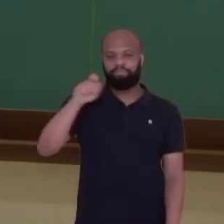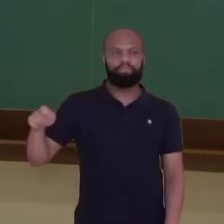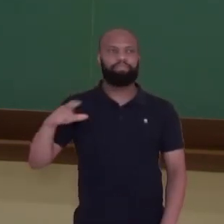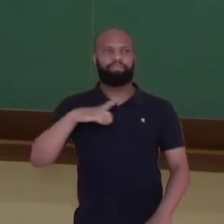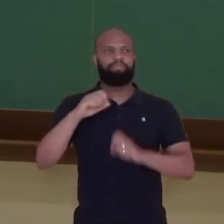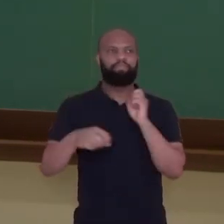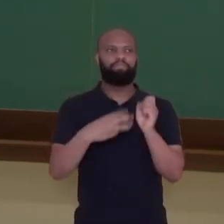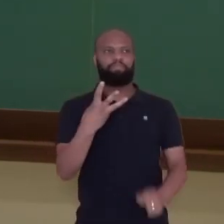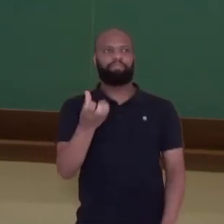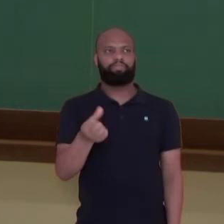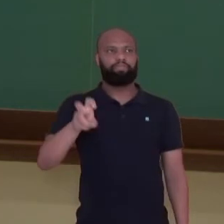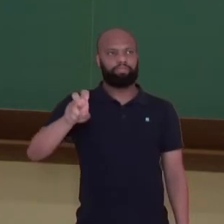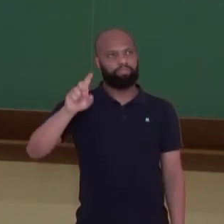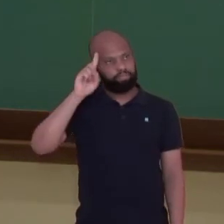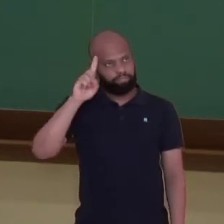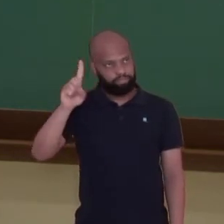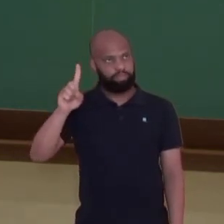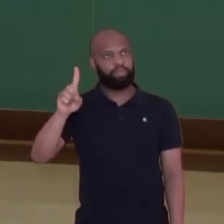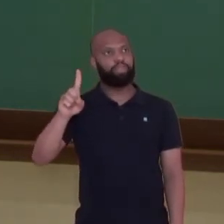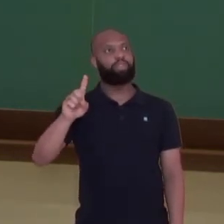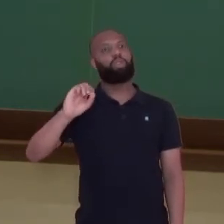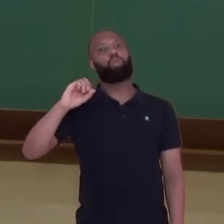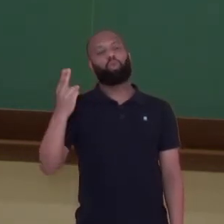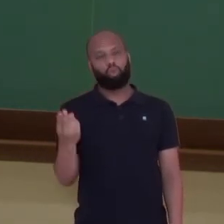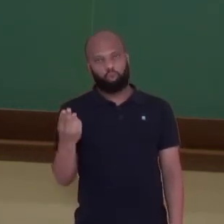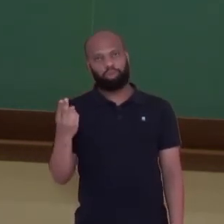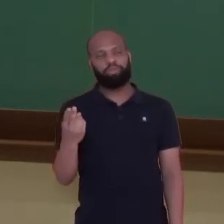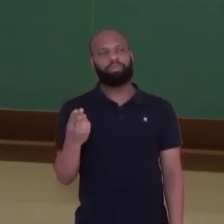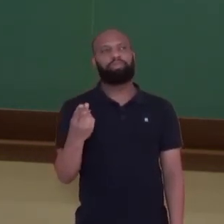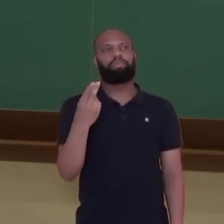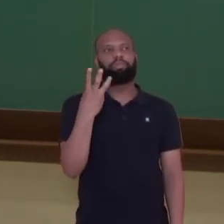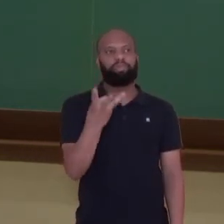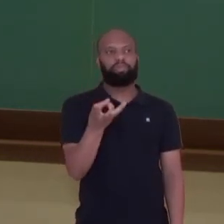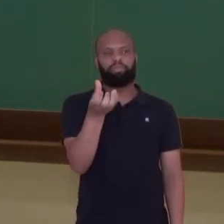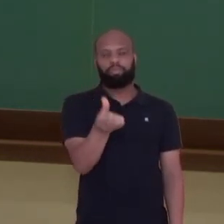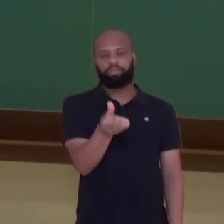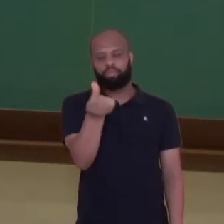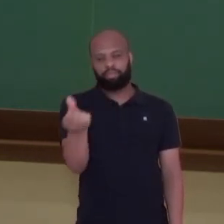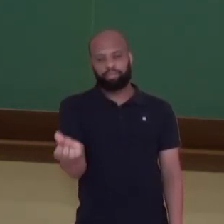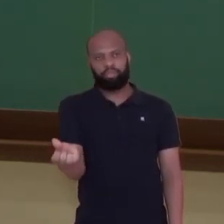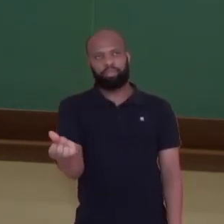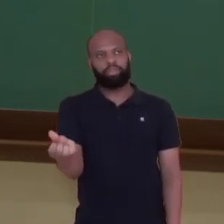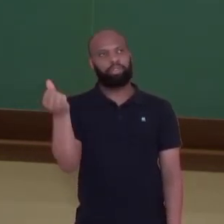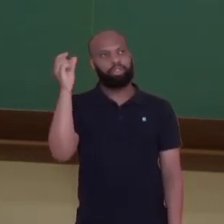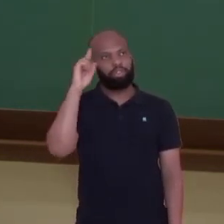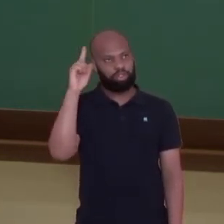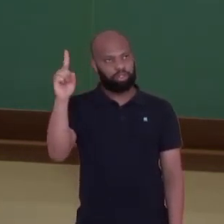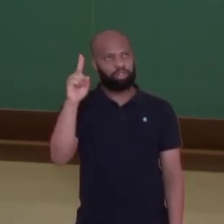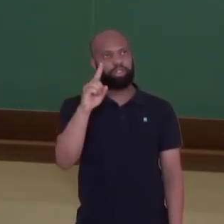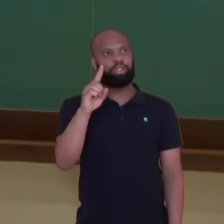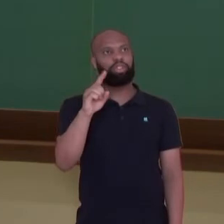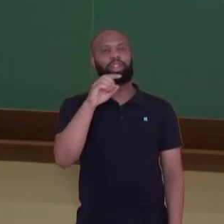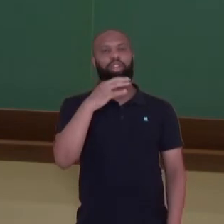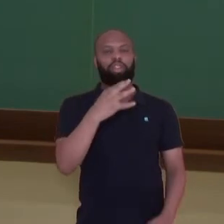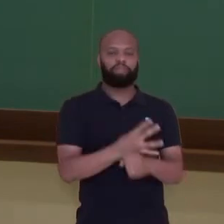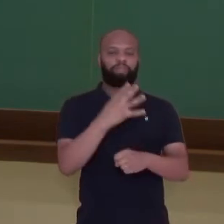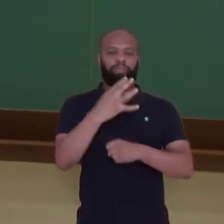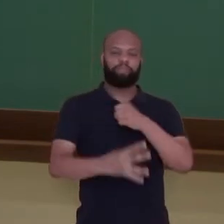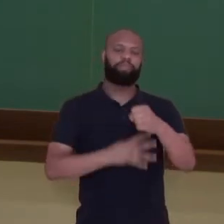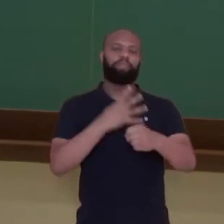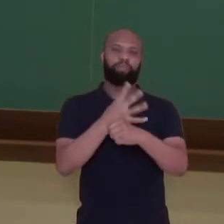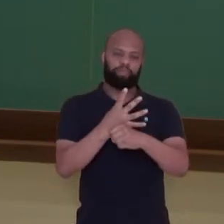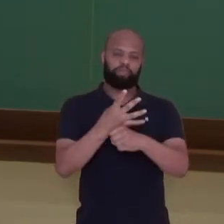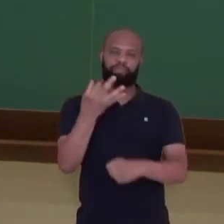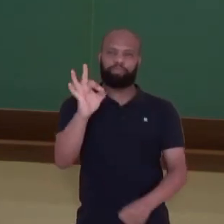marcar 365 dias ou 366 dias a cada